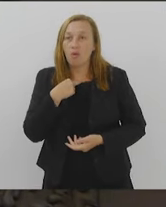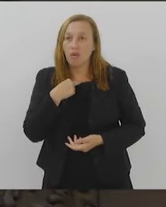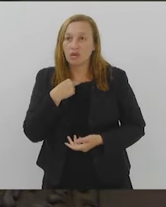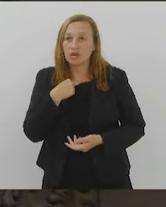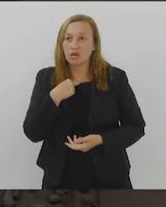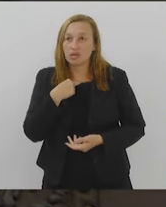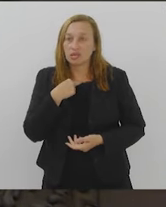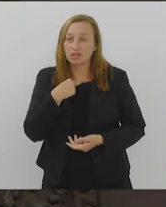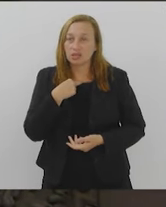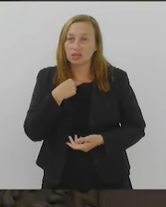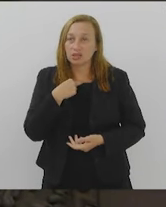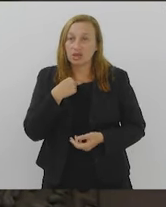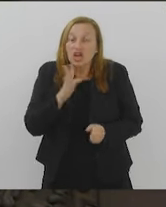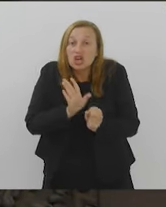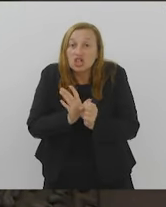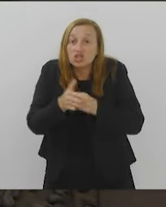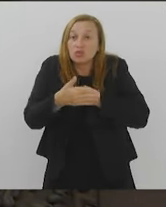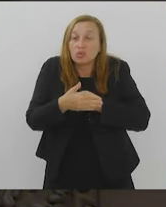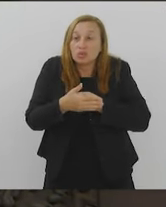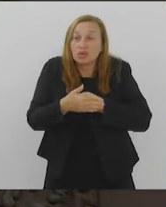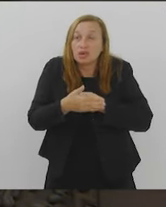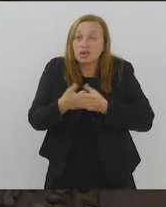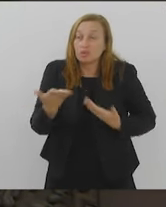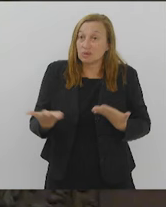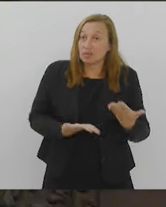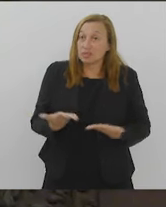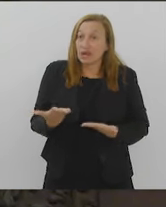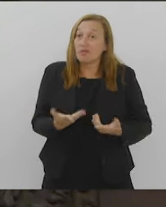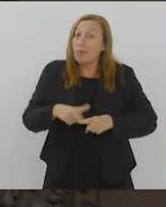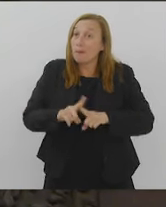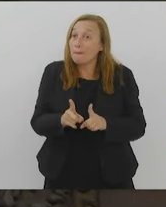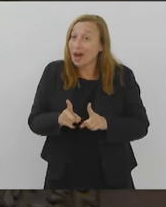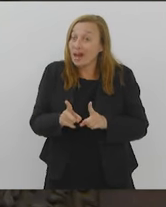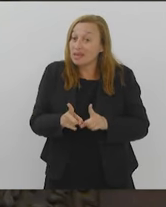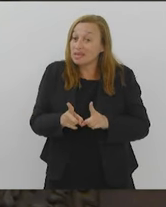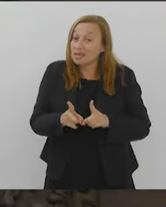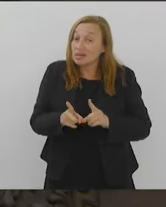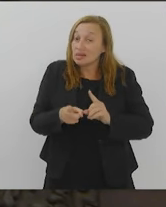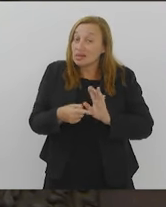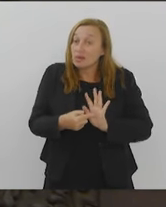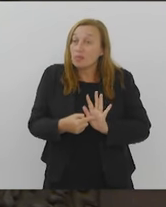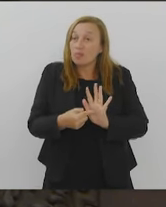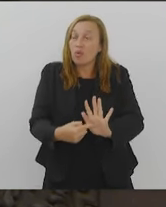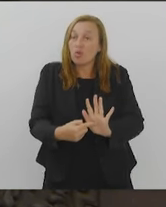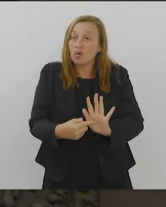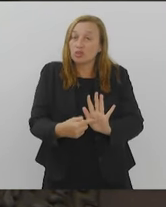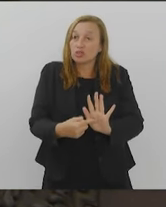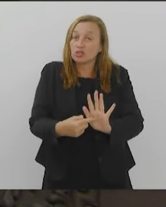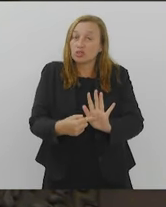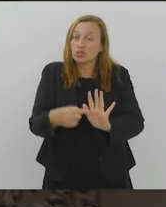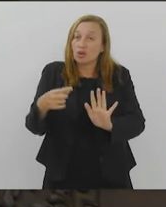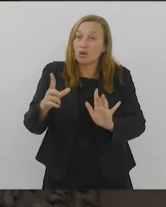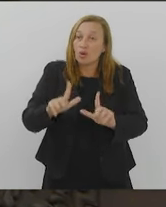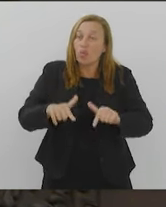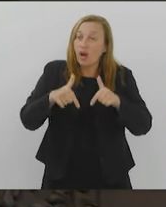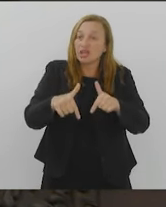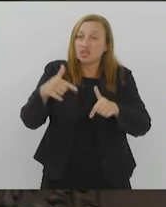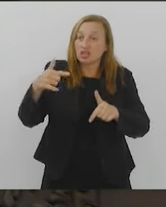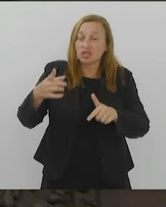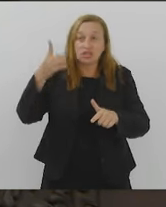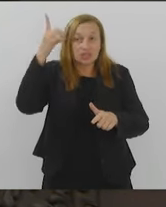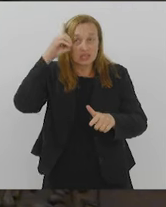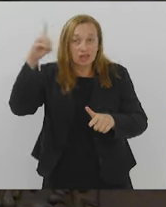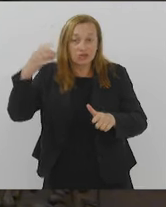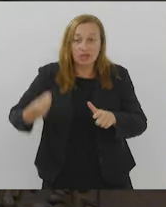para esconder, mas se coloca lá no velador para que ela brilhe. E Jesus disse aos